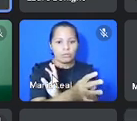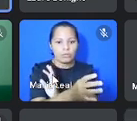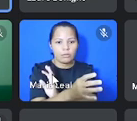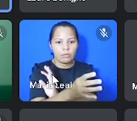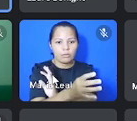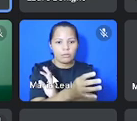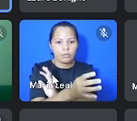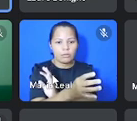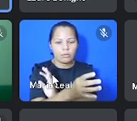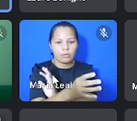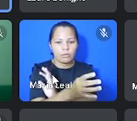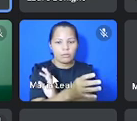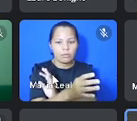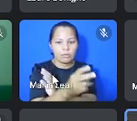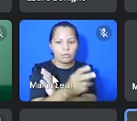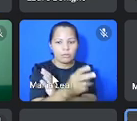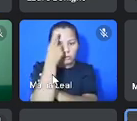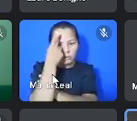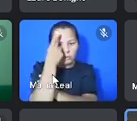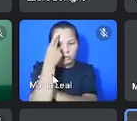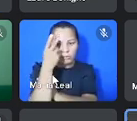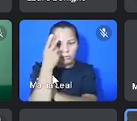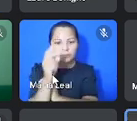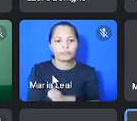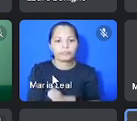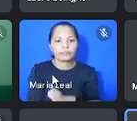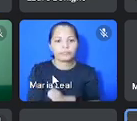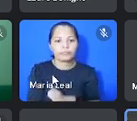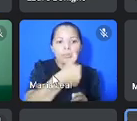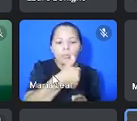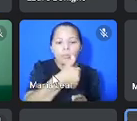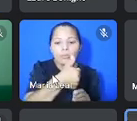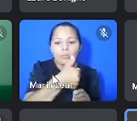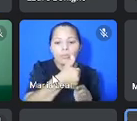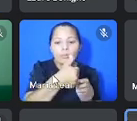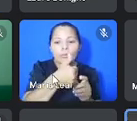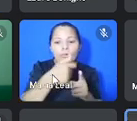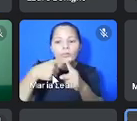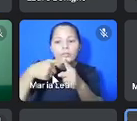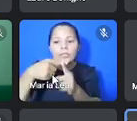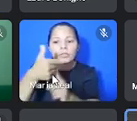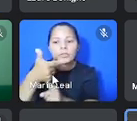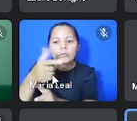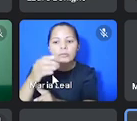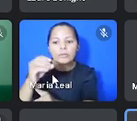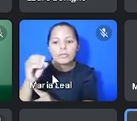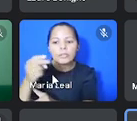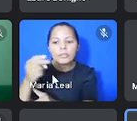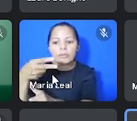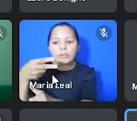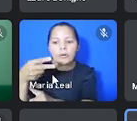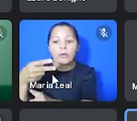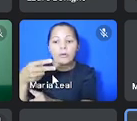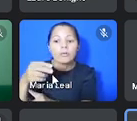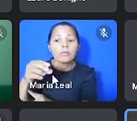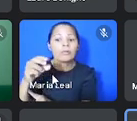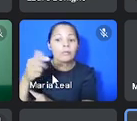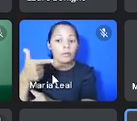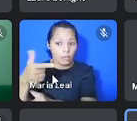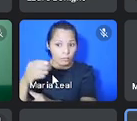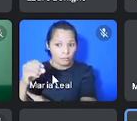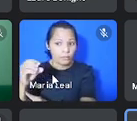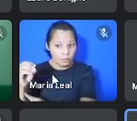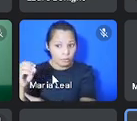Isso. Eu multipliquei. 1 vezes 200 é 200. 95 sobre 100 vezes 200